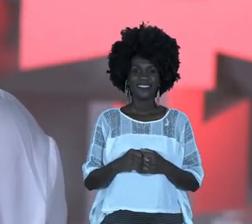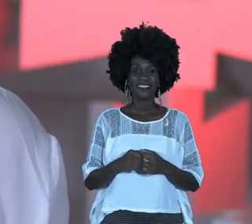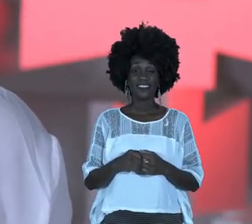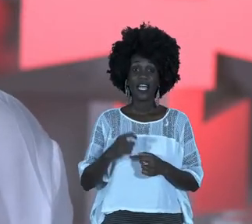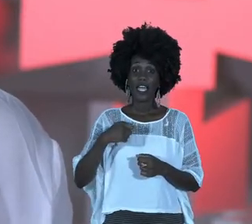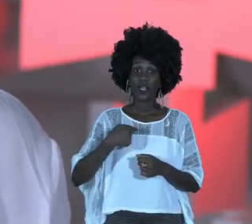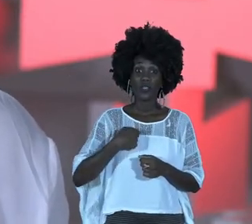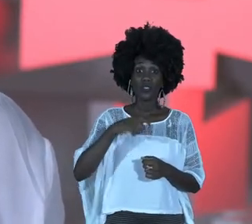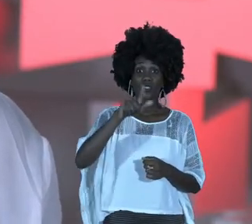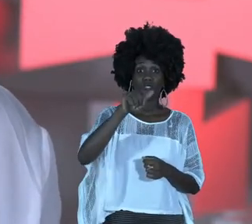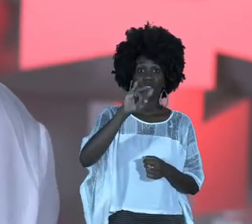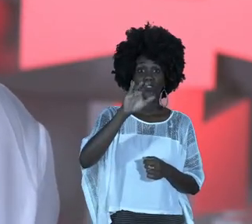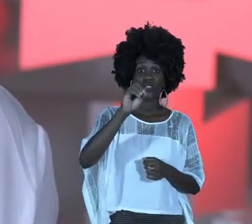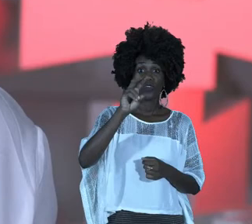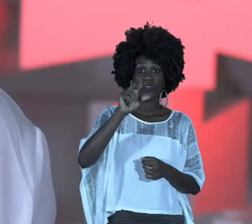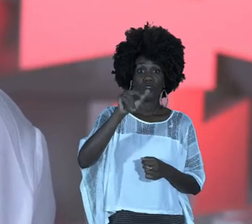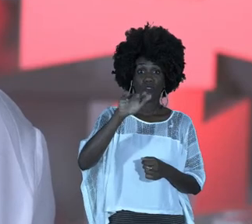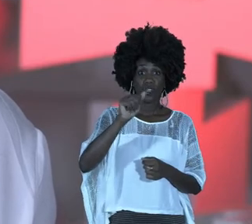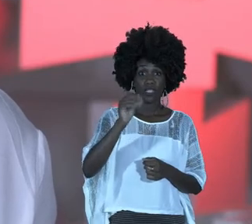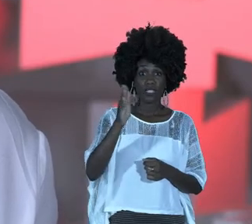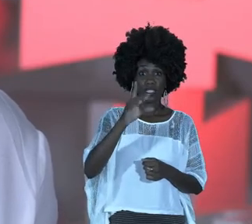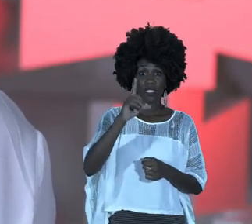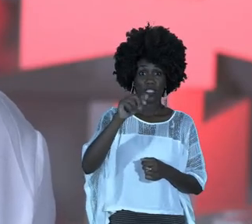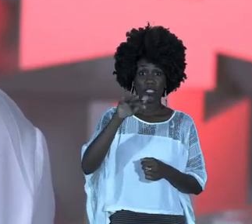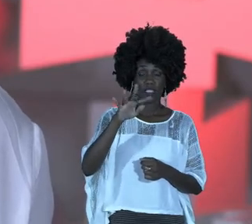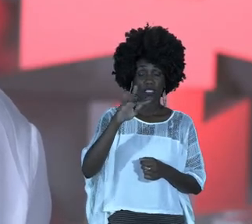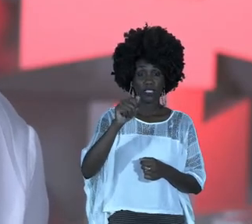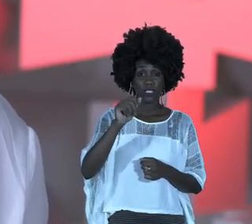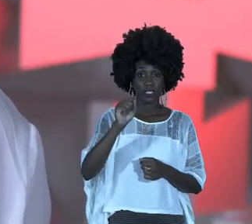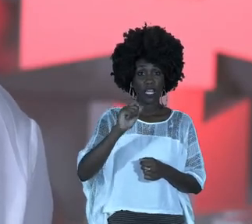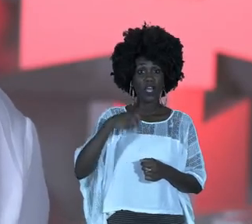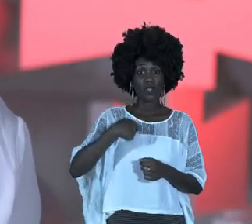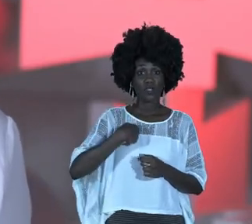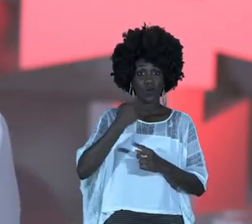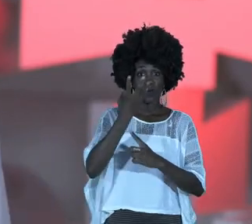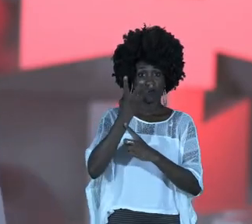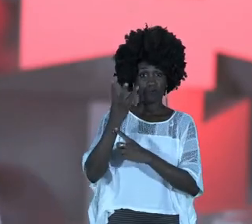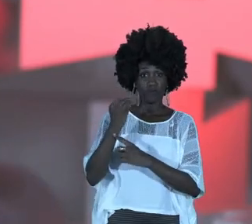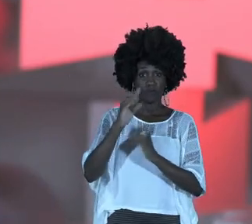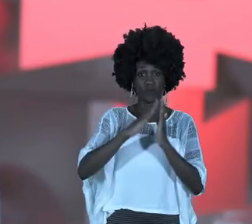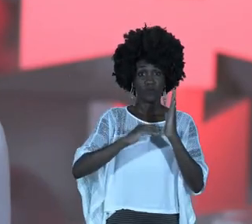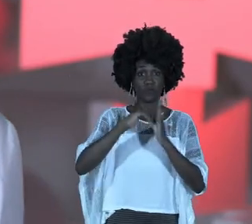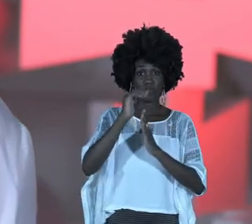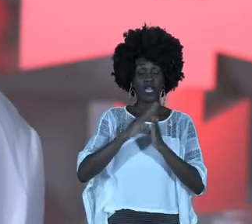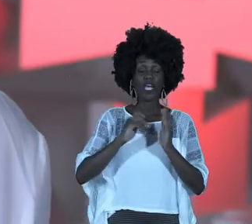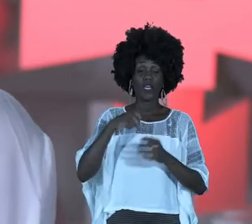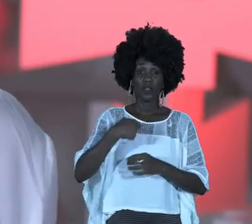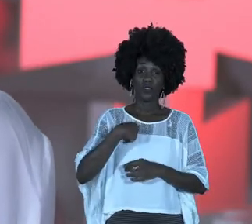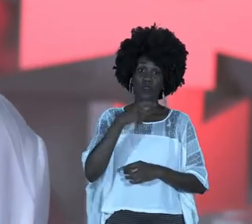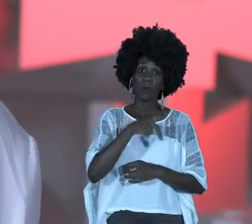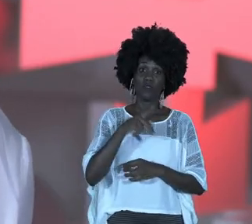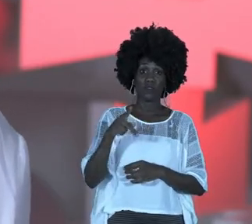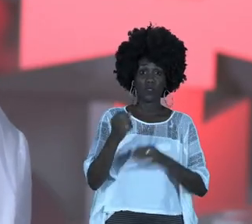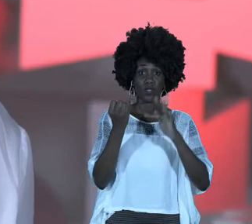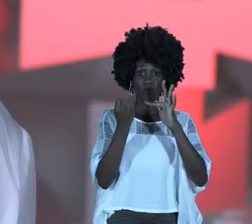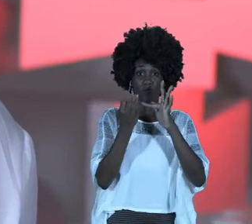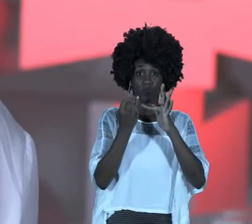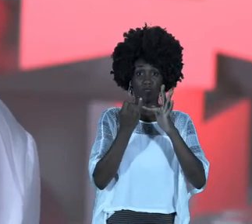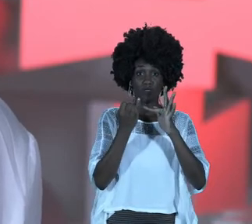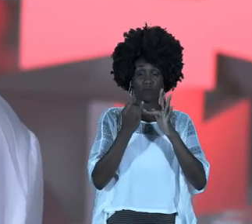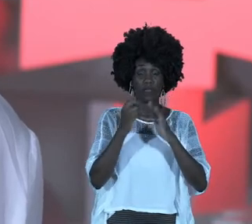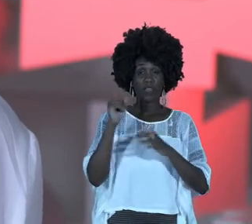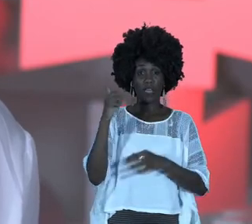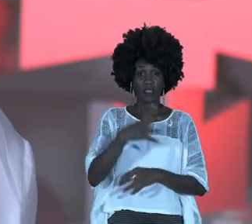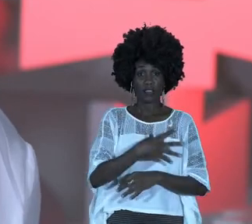Eu sou Giovana Dantas, sou artista plástica, sou professora do Instituto Federal da Bahia, em Simões